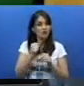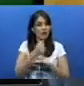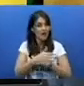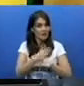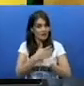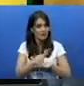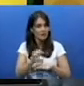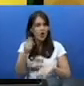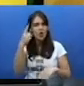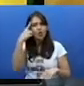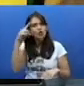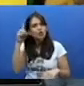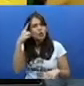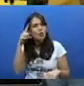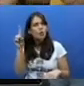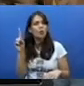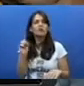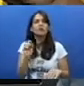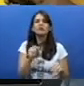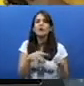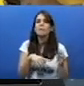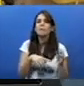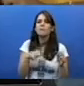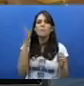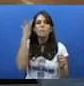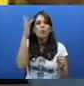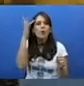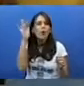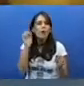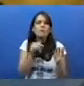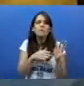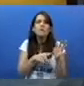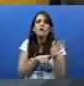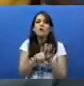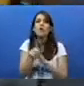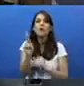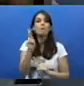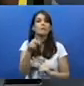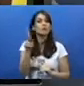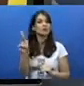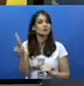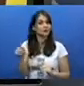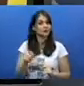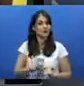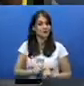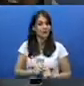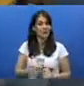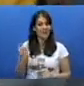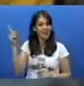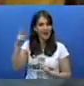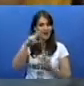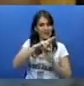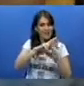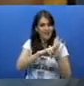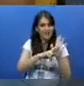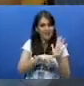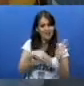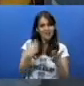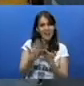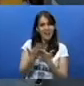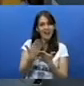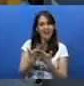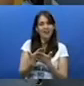Qualquer dúvida, tá? Entre em contato com a professora de vocês. O roteirinho da nossa aula de hoje, assistam